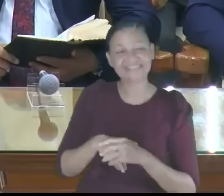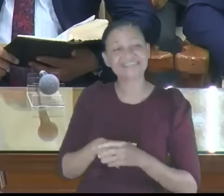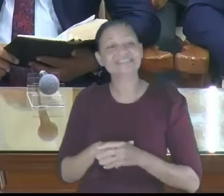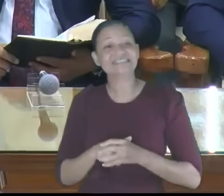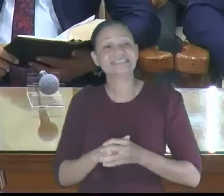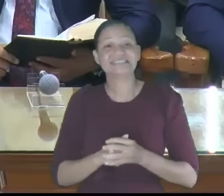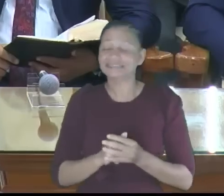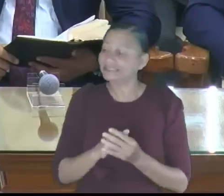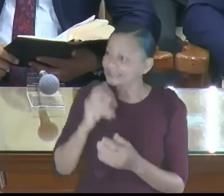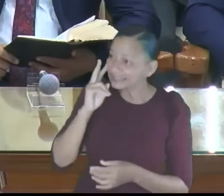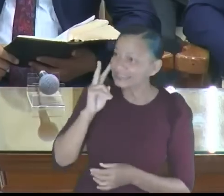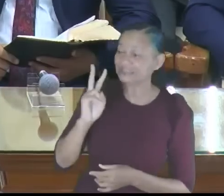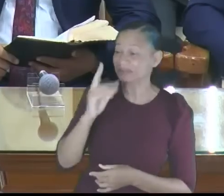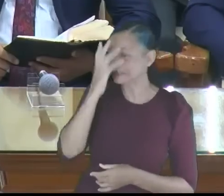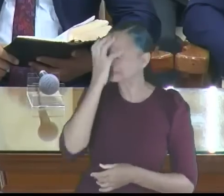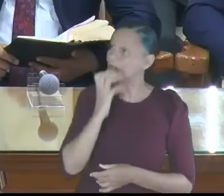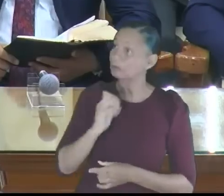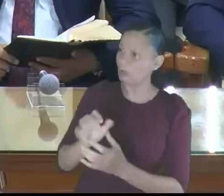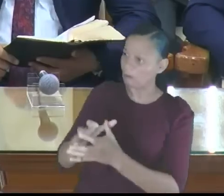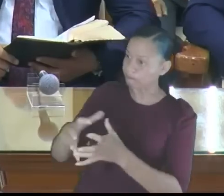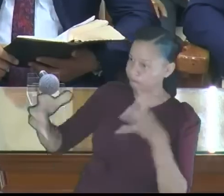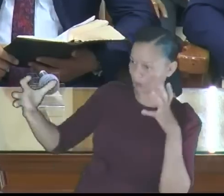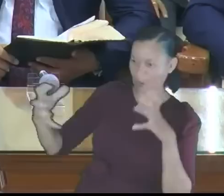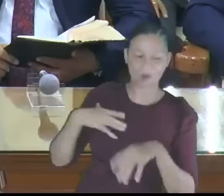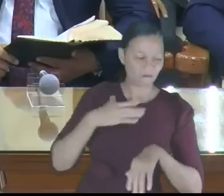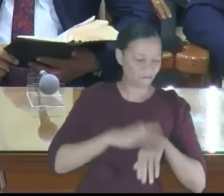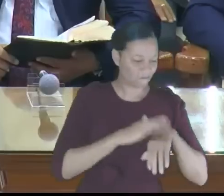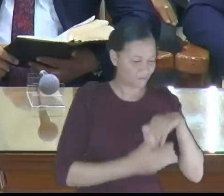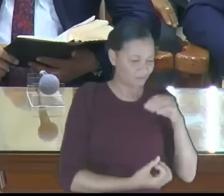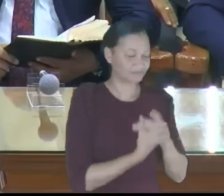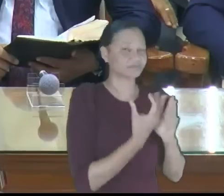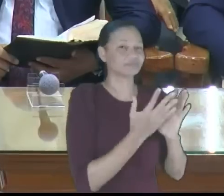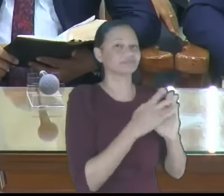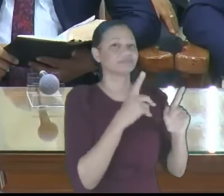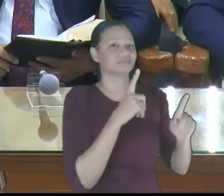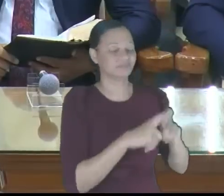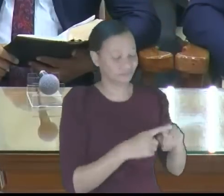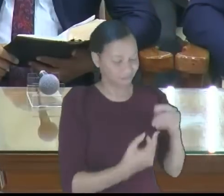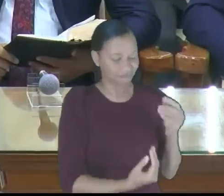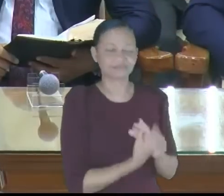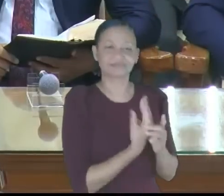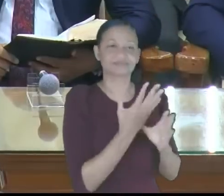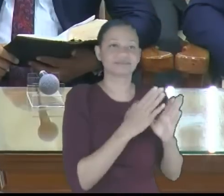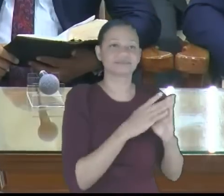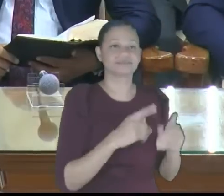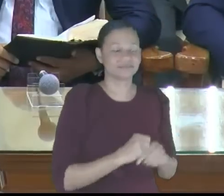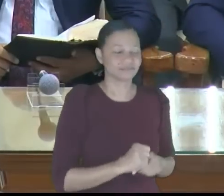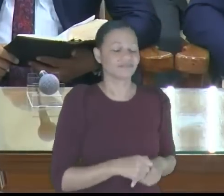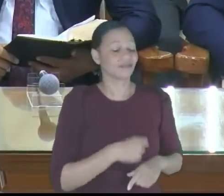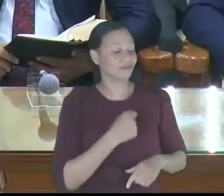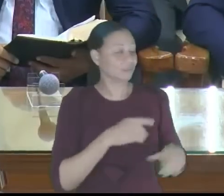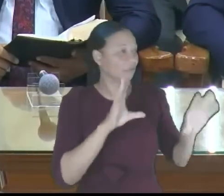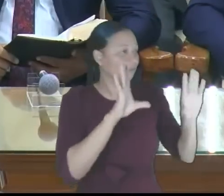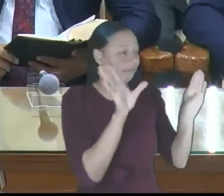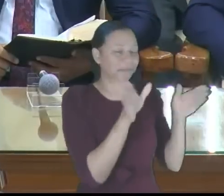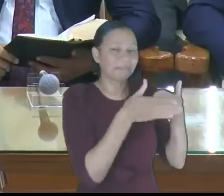numa igreja séria, vê a igreja cheia. Se eu vou montar uma igreja também, aí chega lá, monta. É dois trabalhos, monta e desmonta.